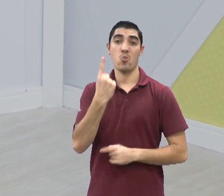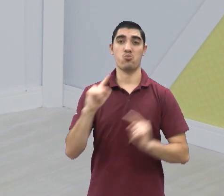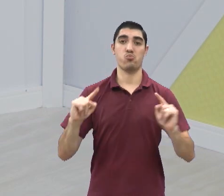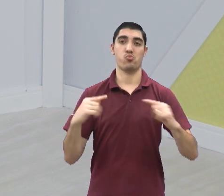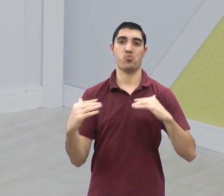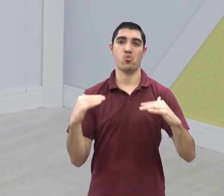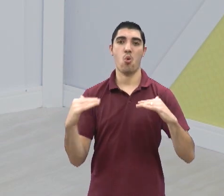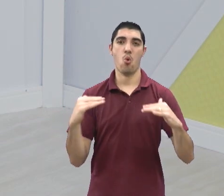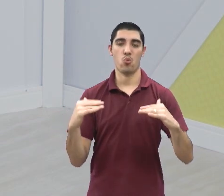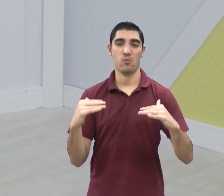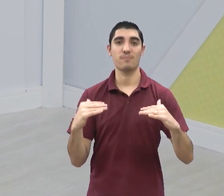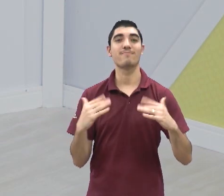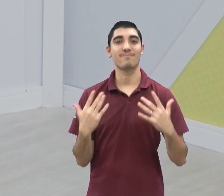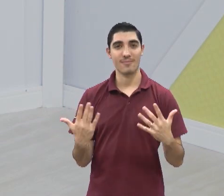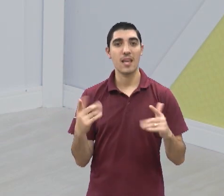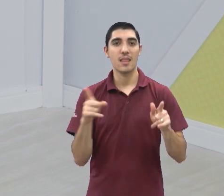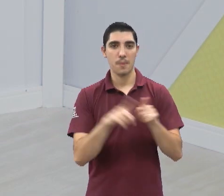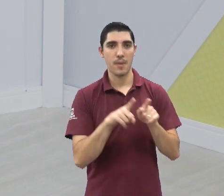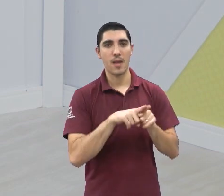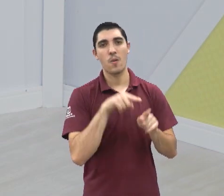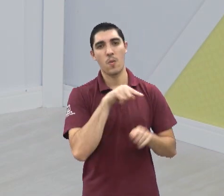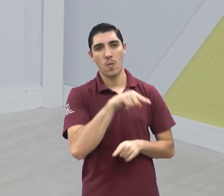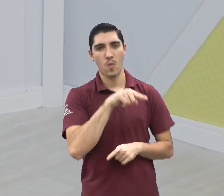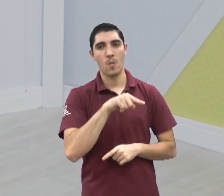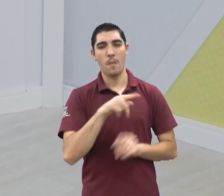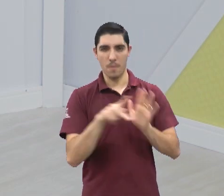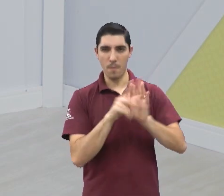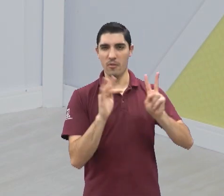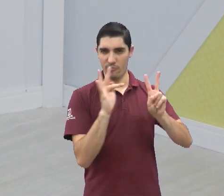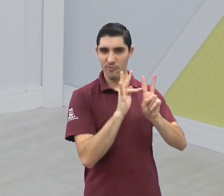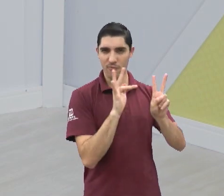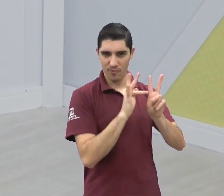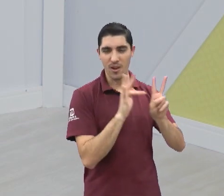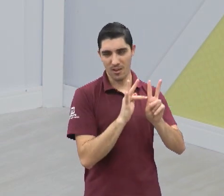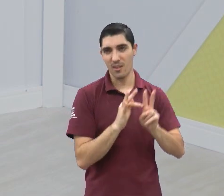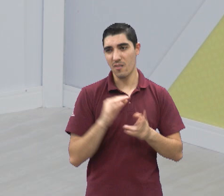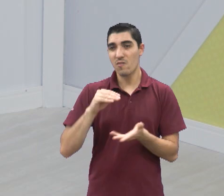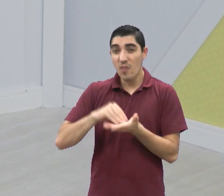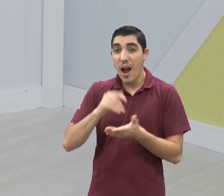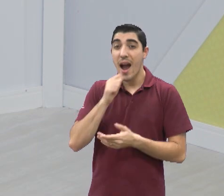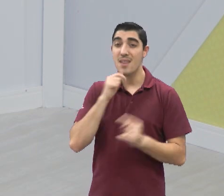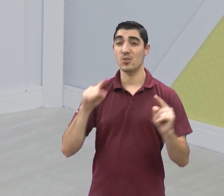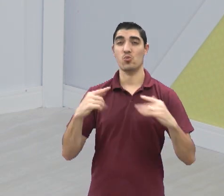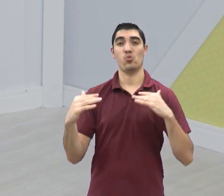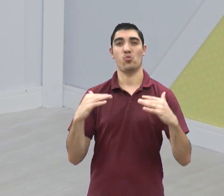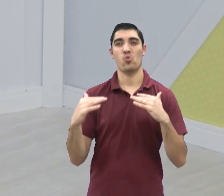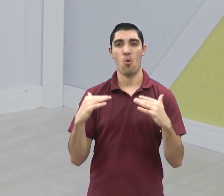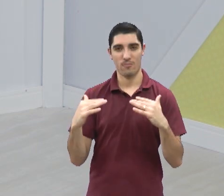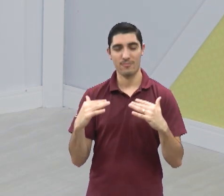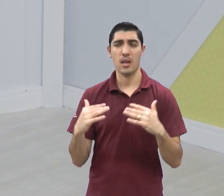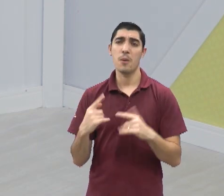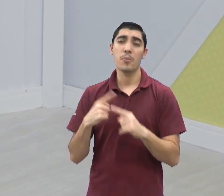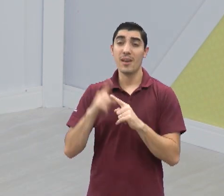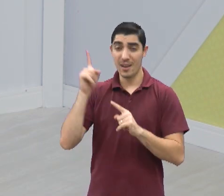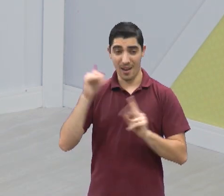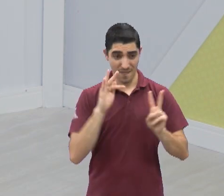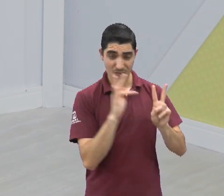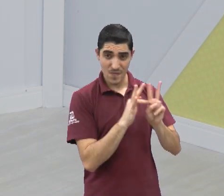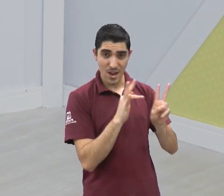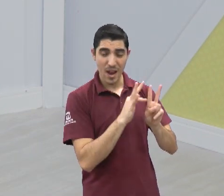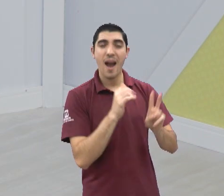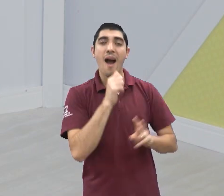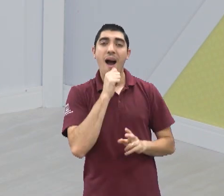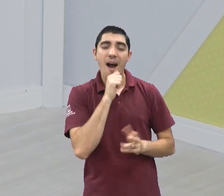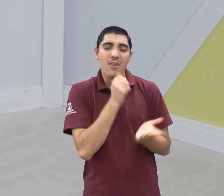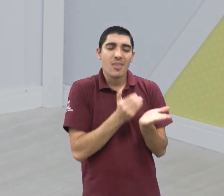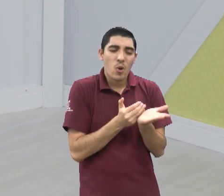o Impacto Futsal, que é o time lá de Ferraz de Vasconcelos, é um time, né, que é um projeto lá de time